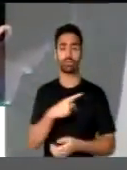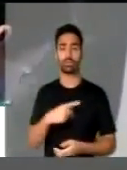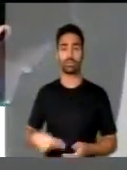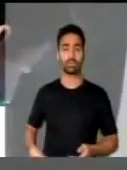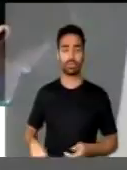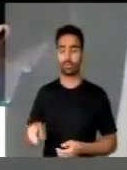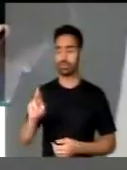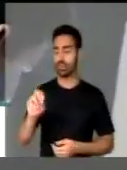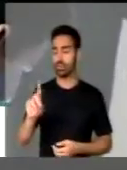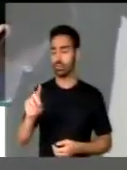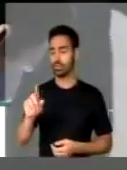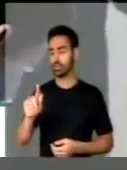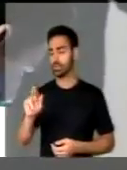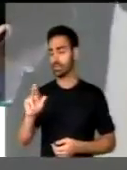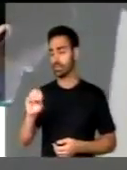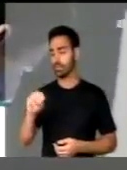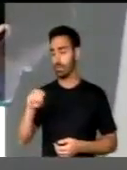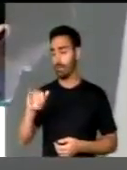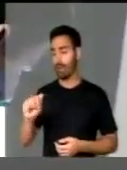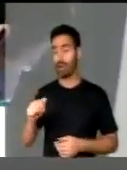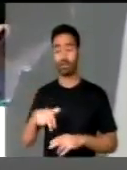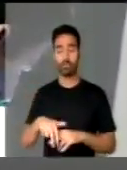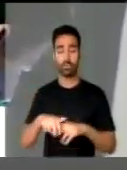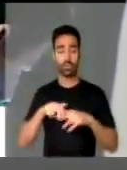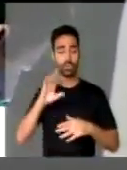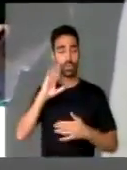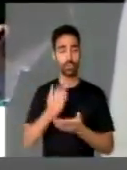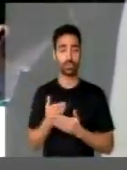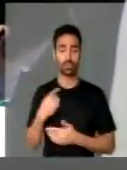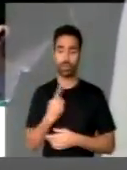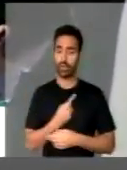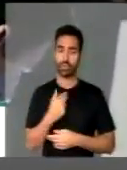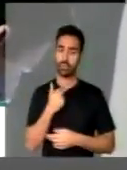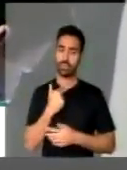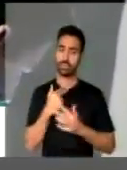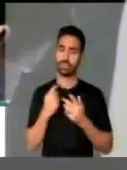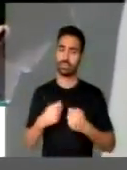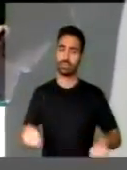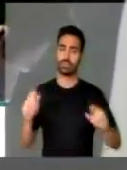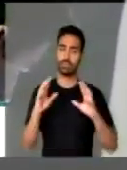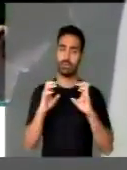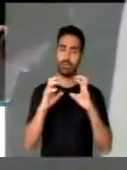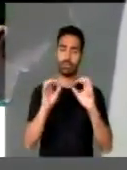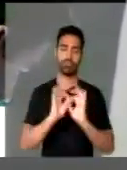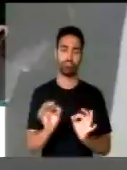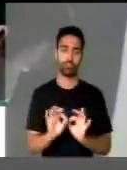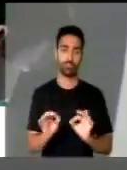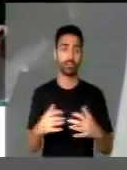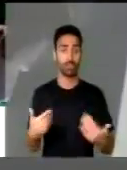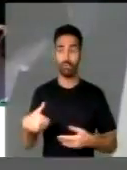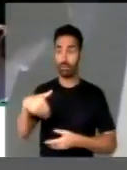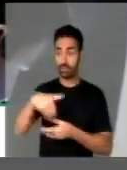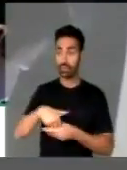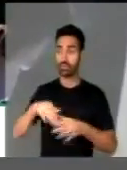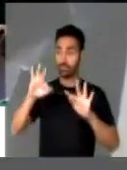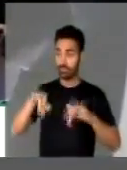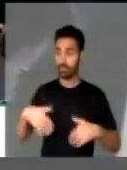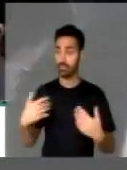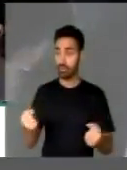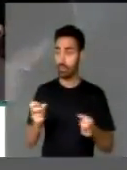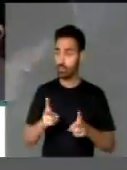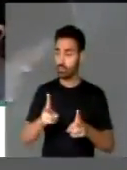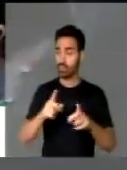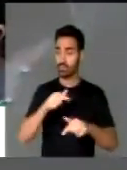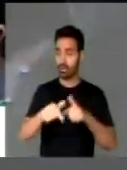Maia. Então acredito que de um lado ou de outro já não precisamos mais acirrar os ânimos. Agora é encerrar a votação, continuar os trabalhos.